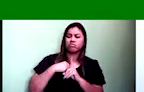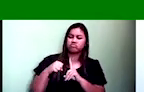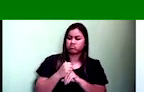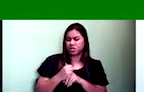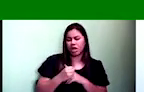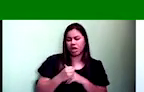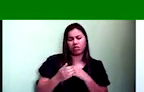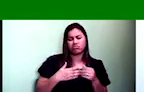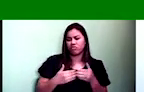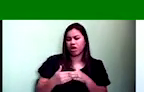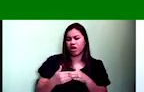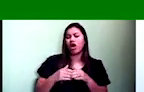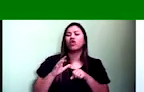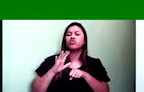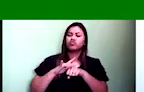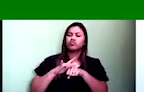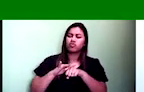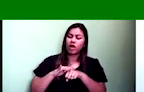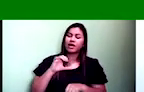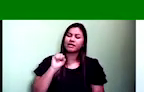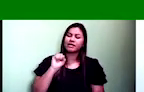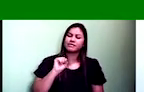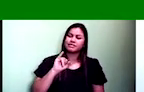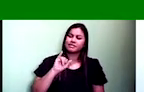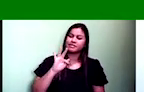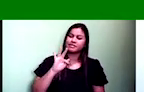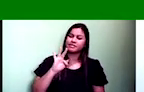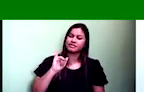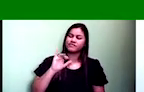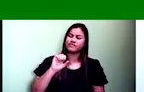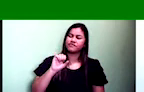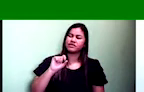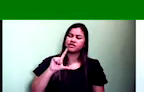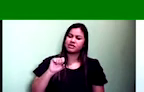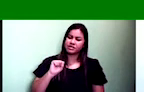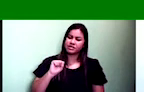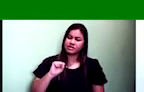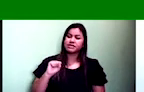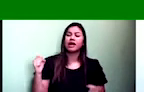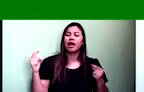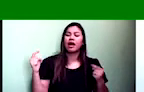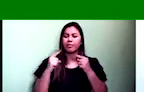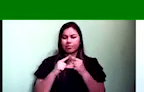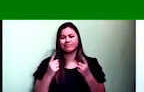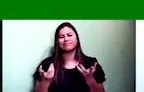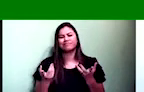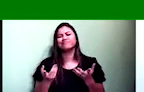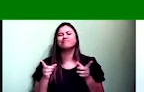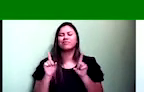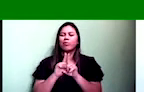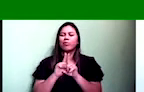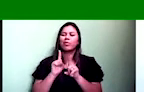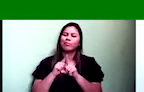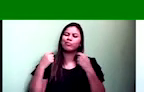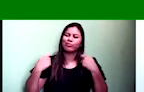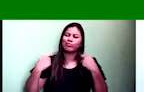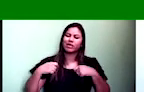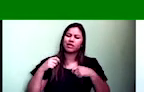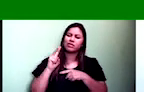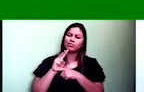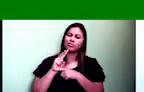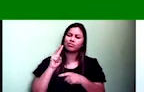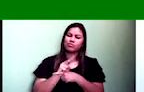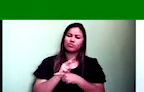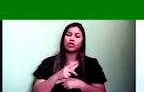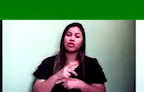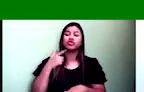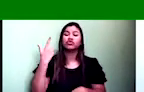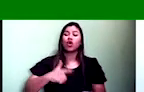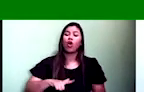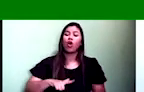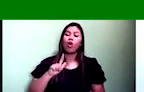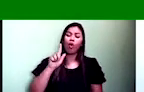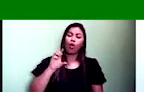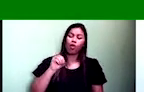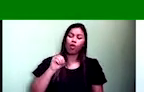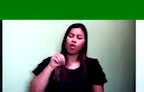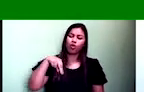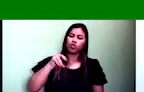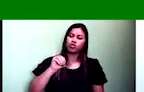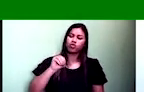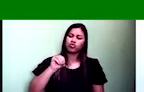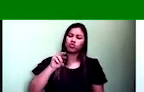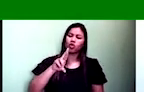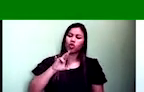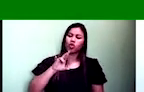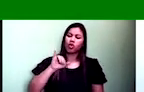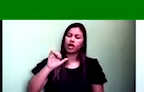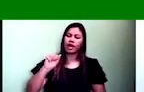delas. A sífilis acontece e requer proteção. A gonorreia também é o mesmo caso. O cancro